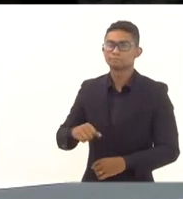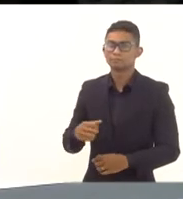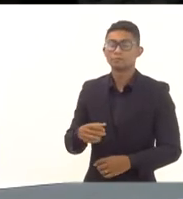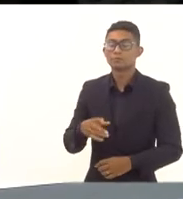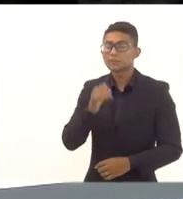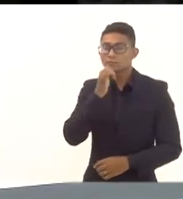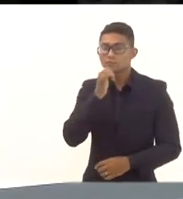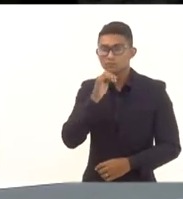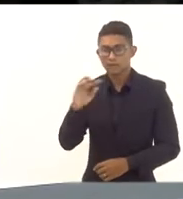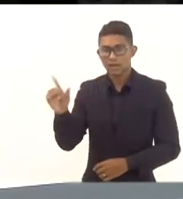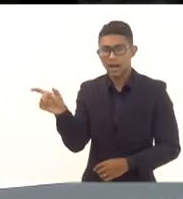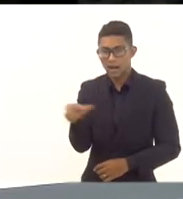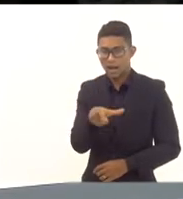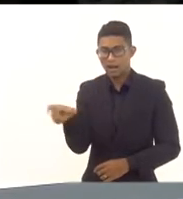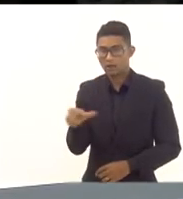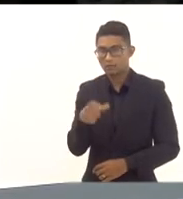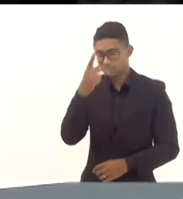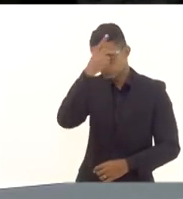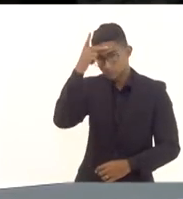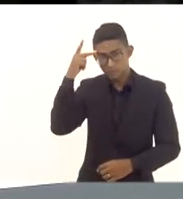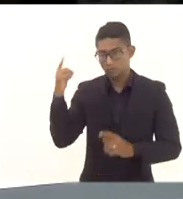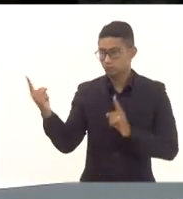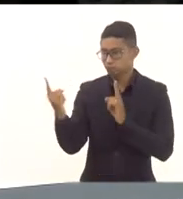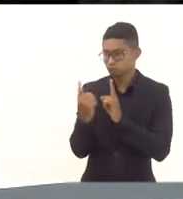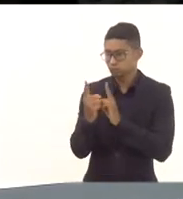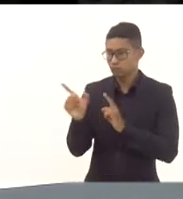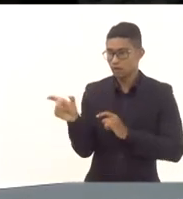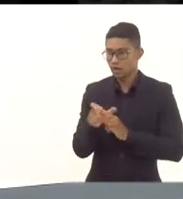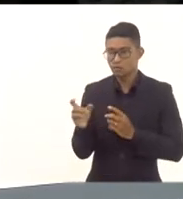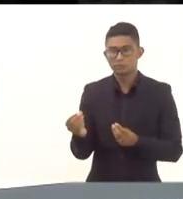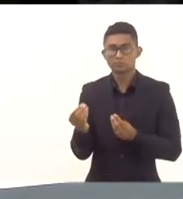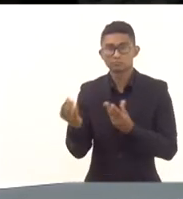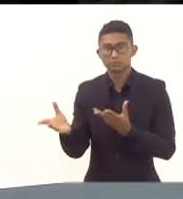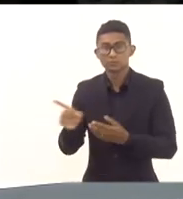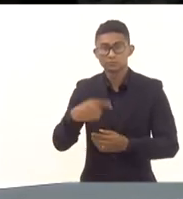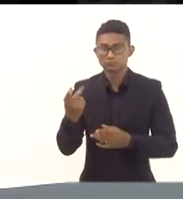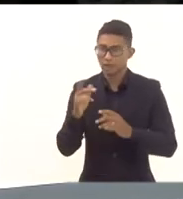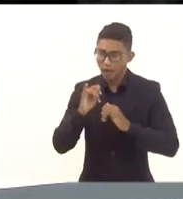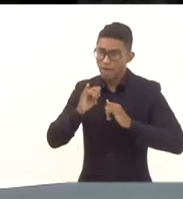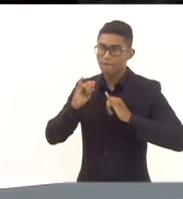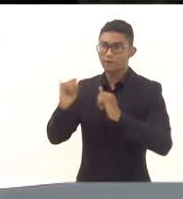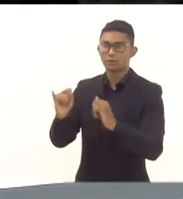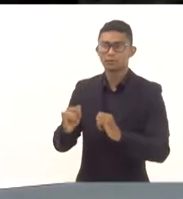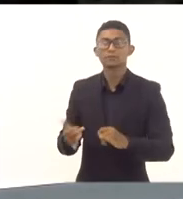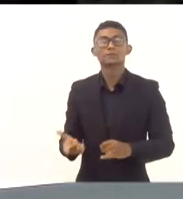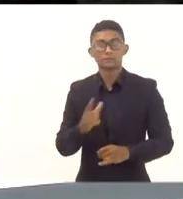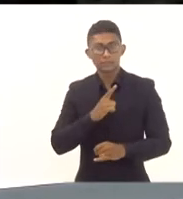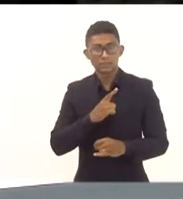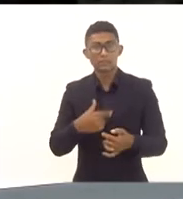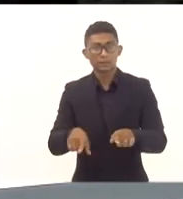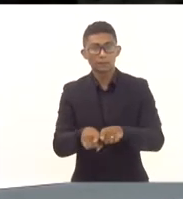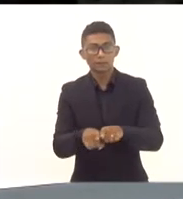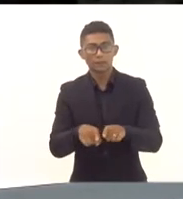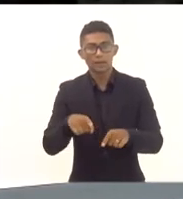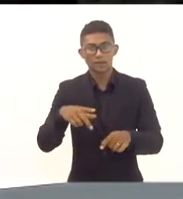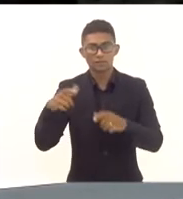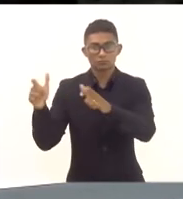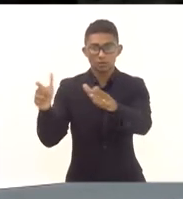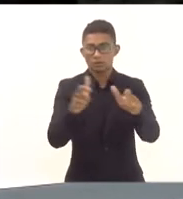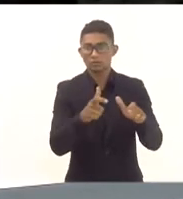cartão no primeiro atendimento e sem informado a eles né a gente tem esse termo de cooperação com as prefeituras é mais